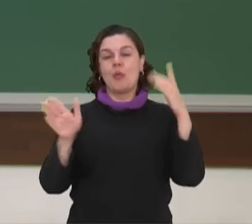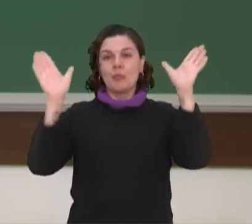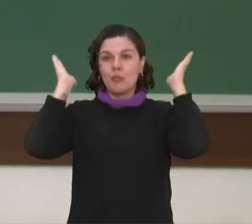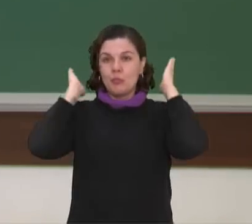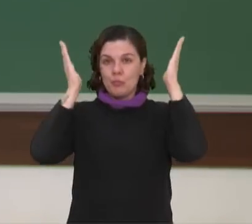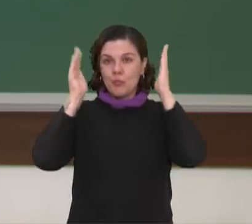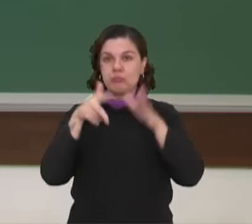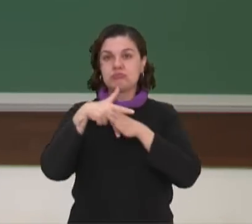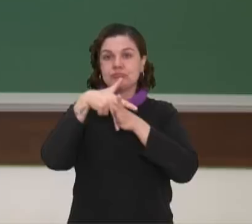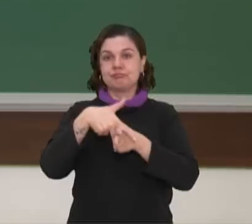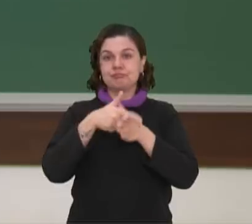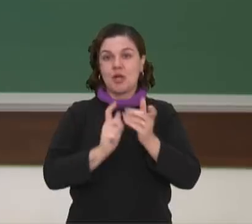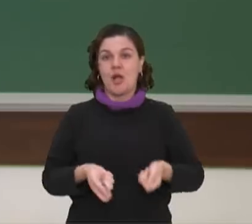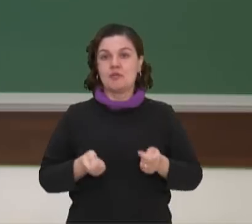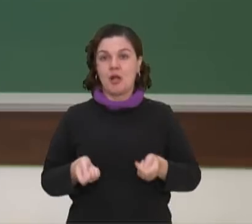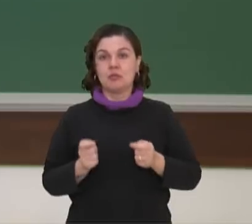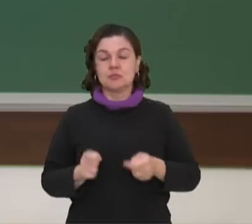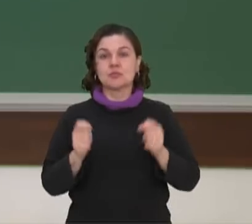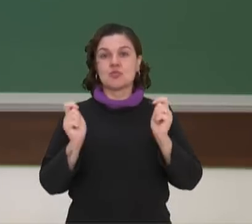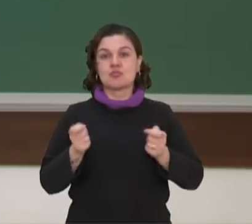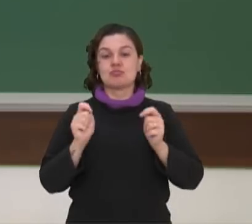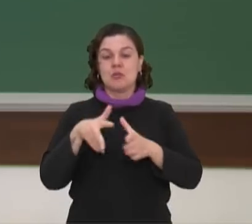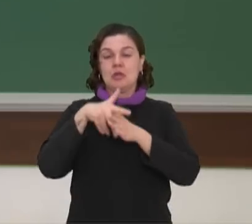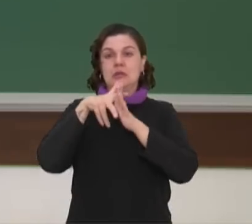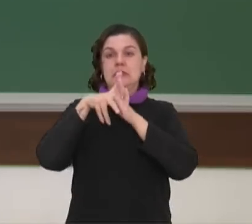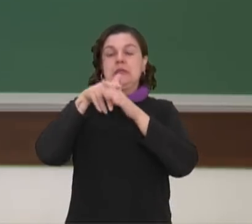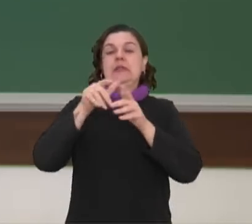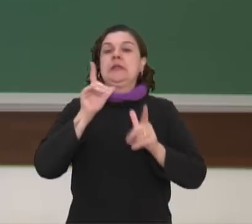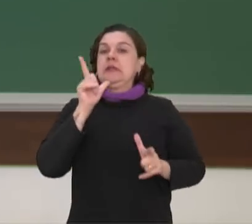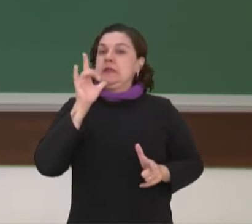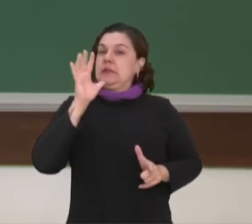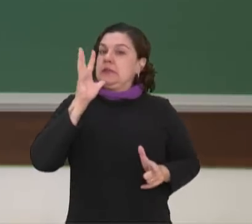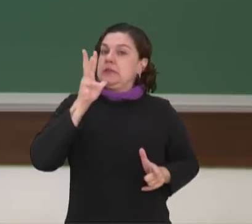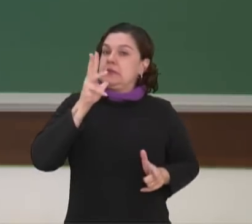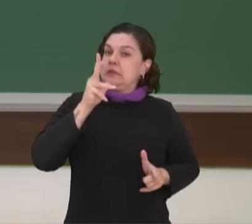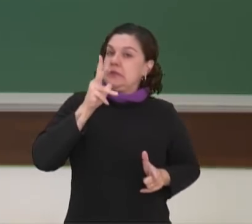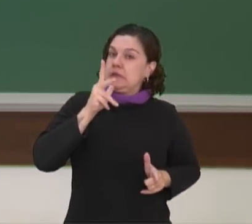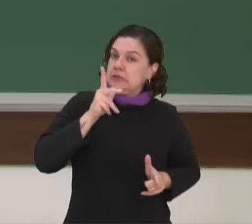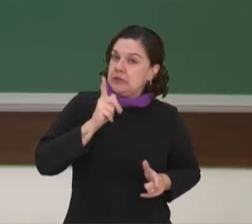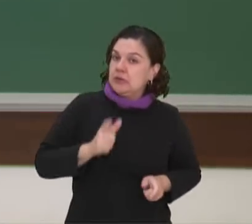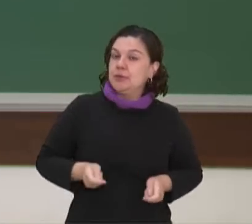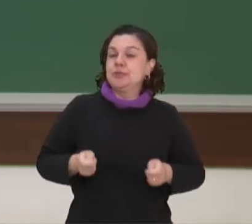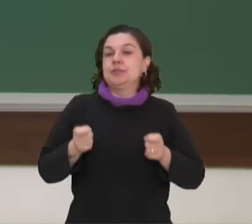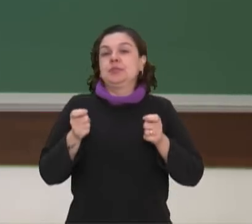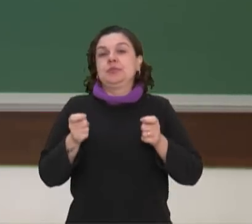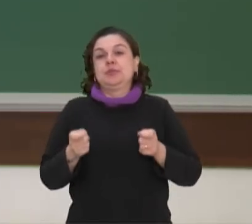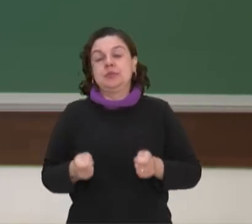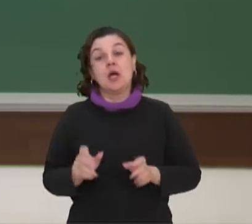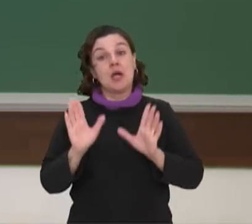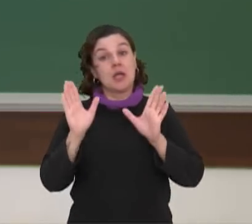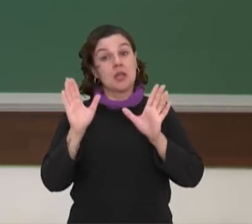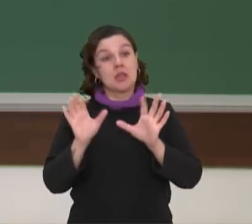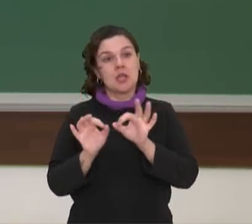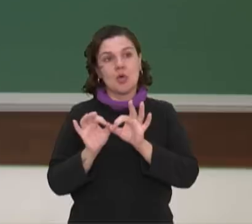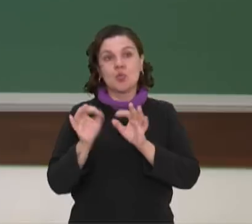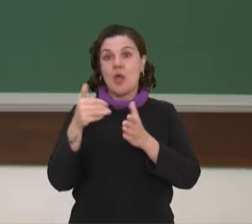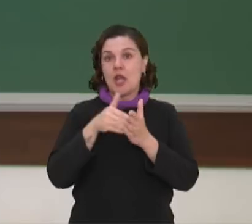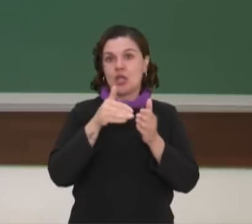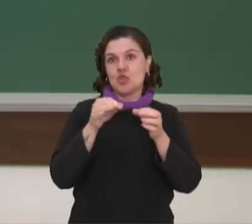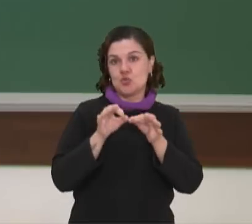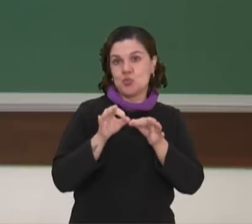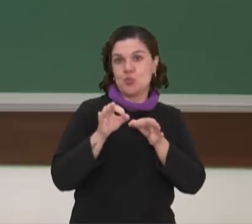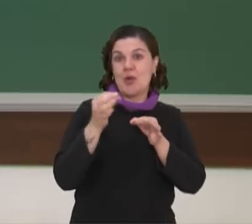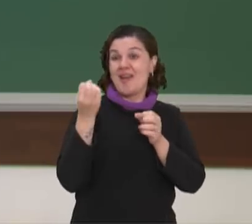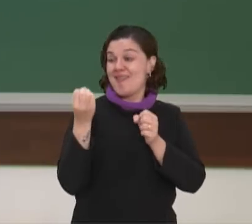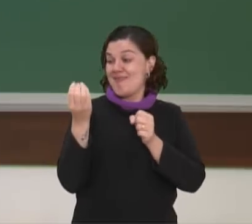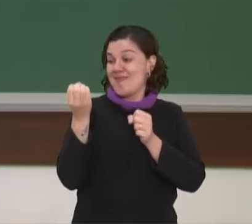de éguas. Então, um transporte que demorava mais tempo. Segundo ponto, o transporte não durava o dia inteiro, a